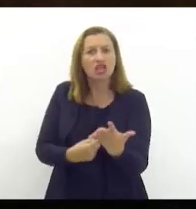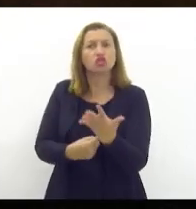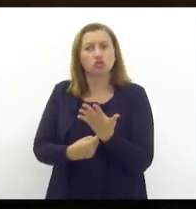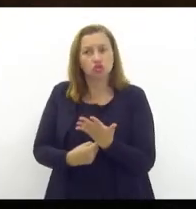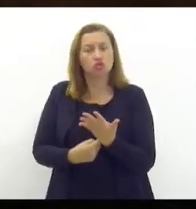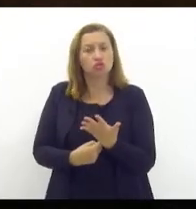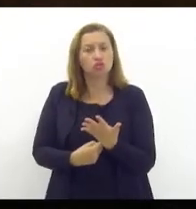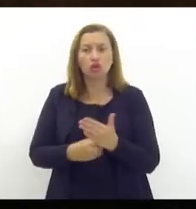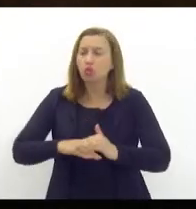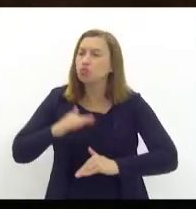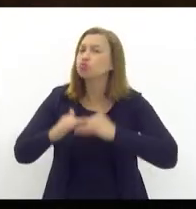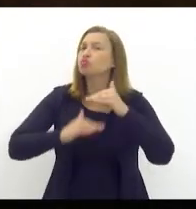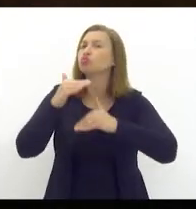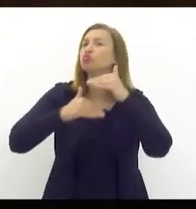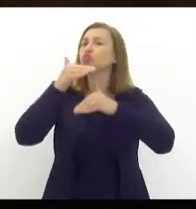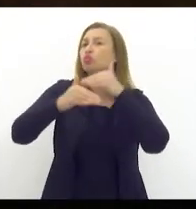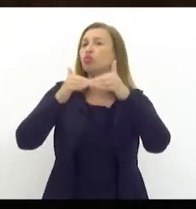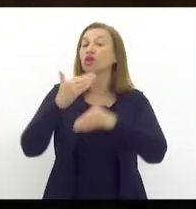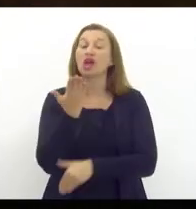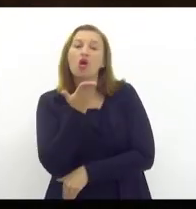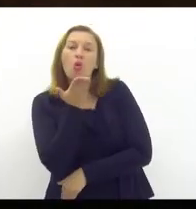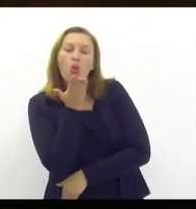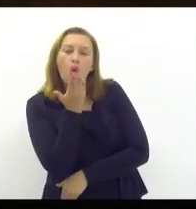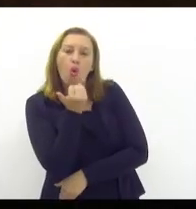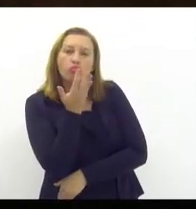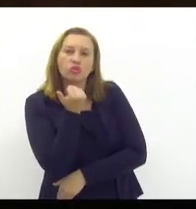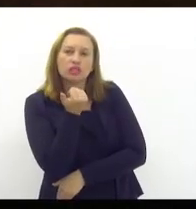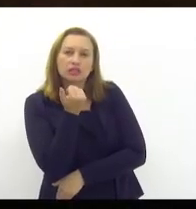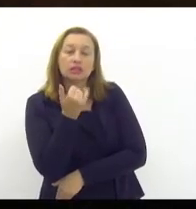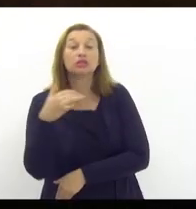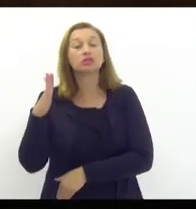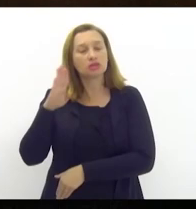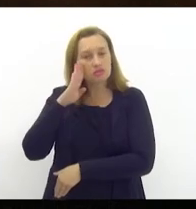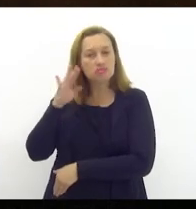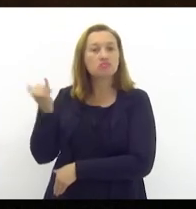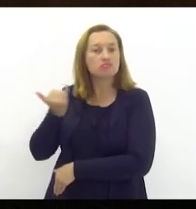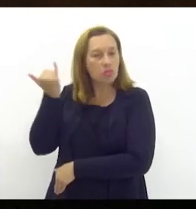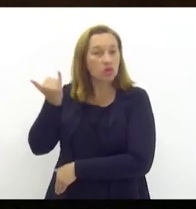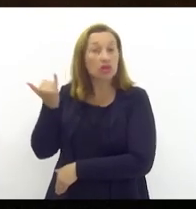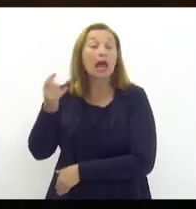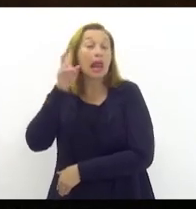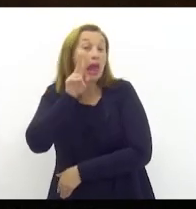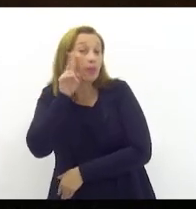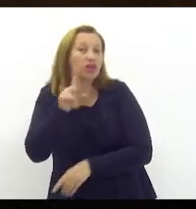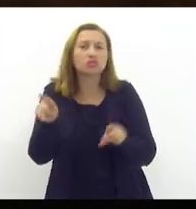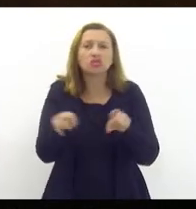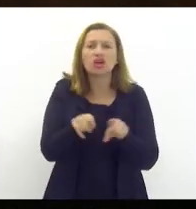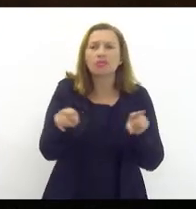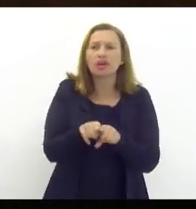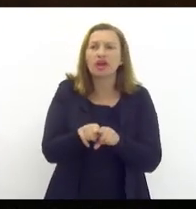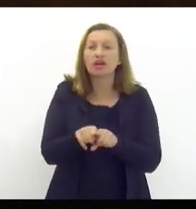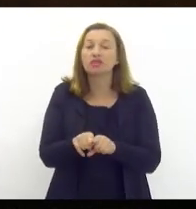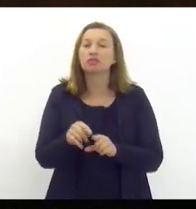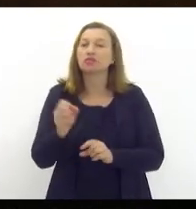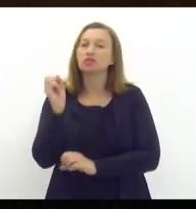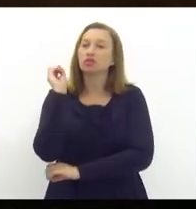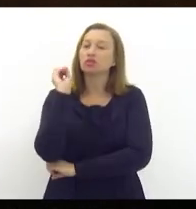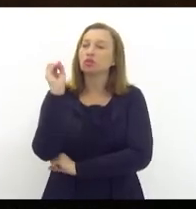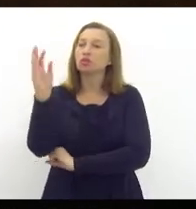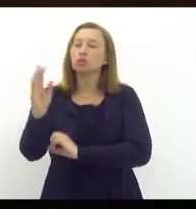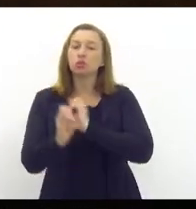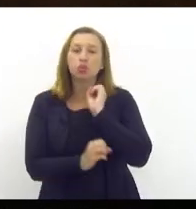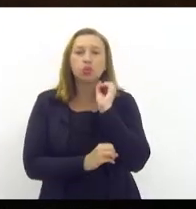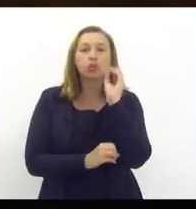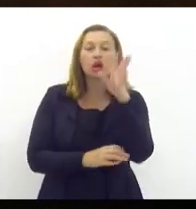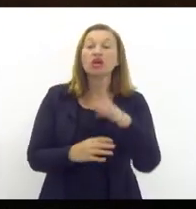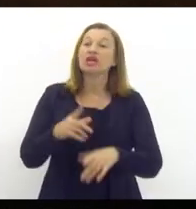o desenvolvimento da culinária, é por demais importante. Lembrando ainda da questão ambiental. E aí,